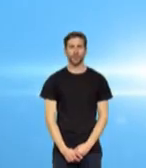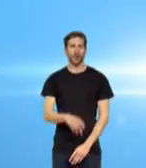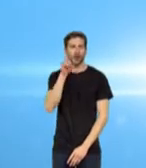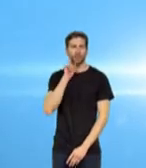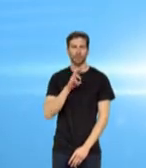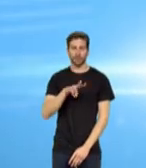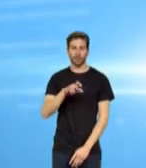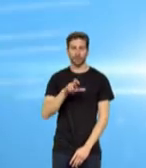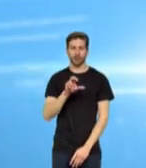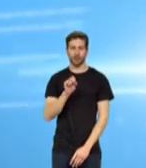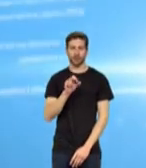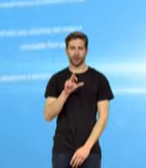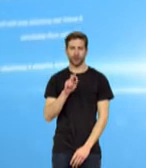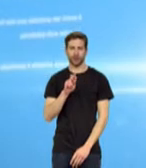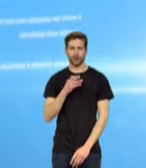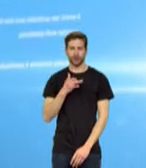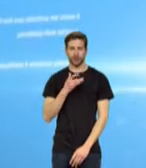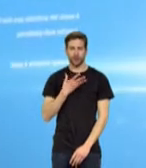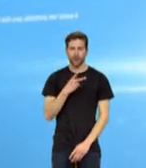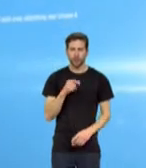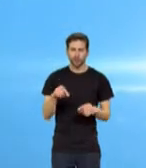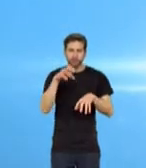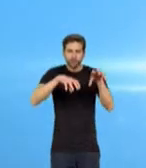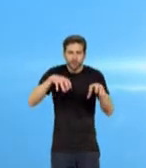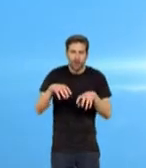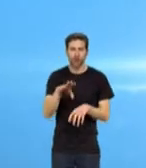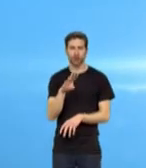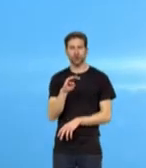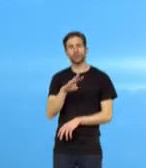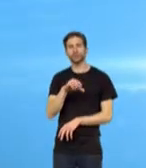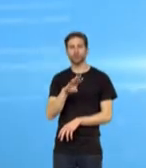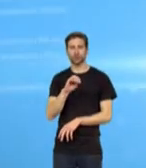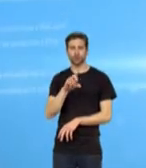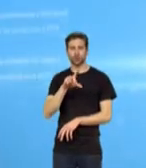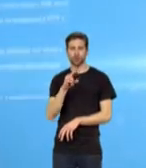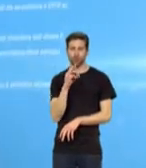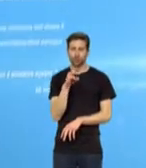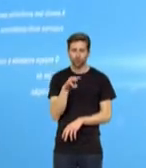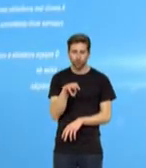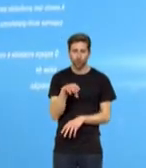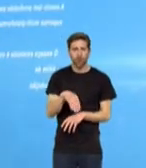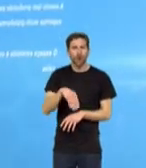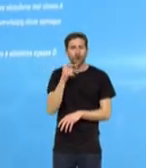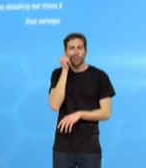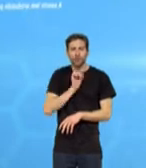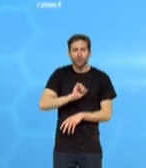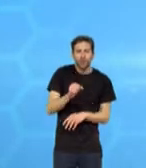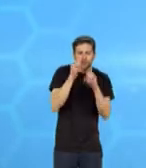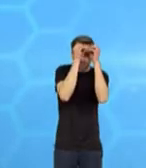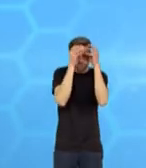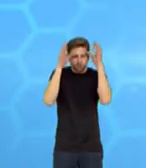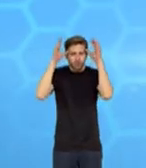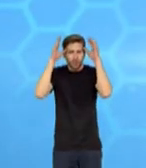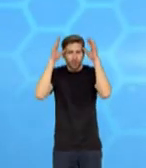Margarida Mendes Silva conduz-nos pelo bairro da Solum, um sonho do seu pai, que ali idealizou a construção de uma nova unidade